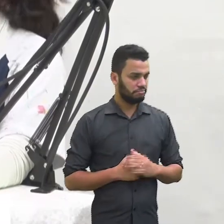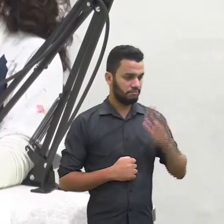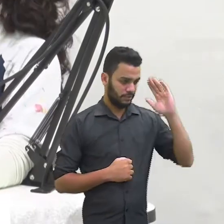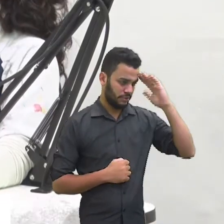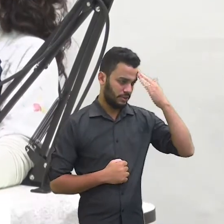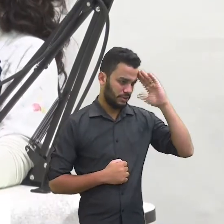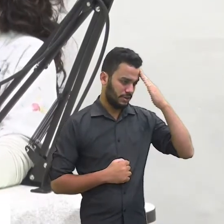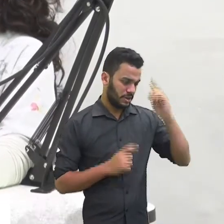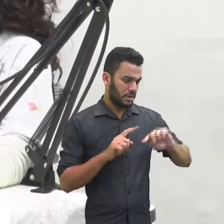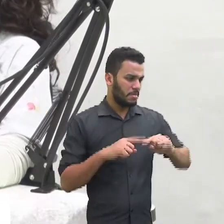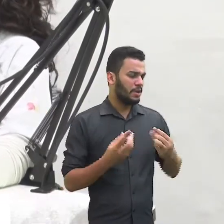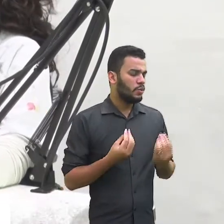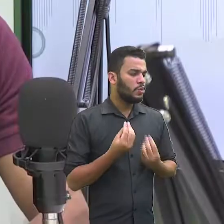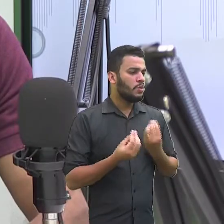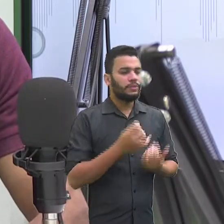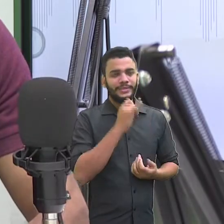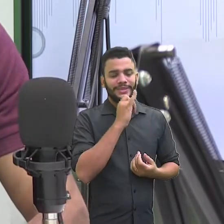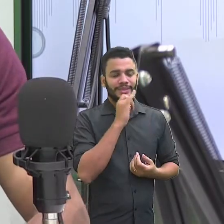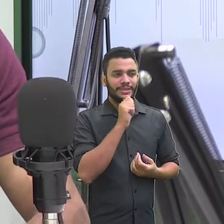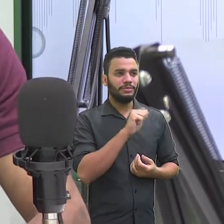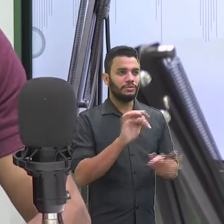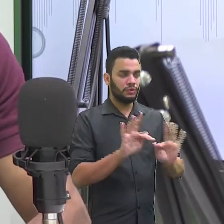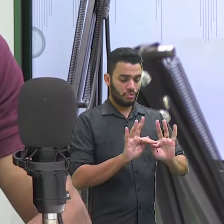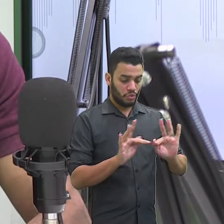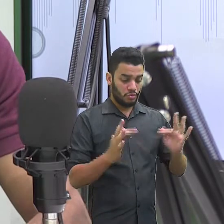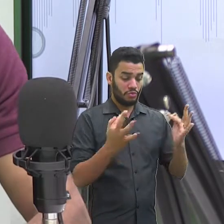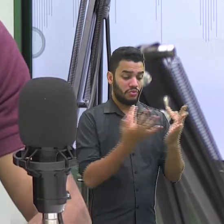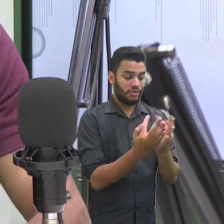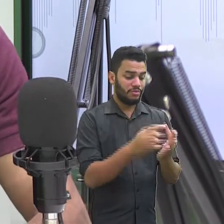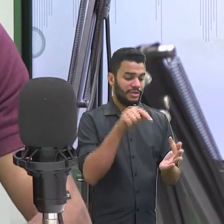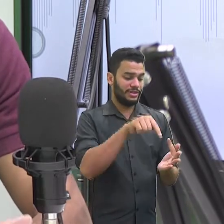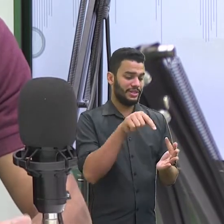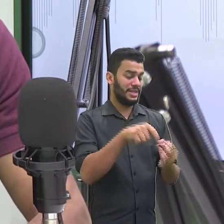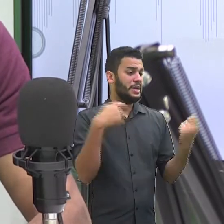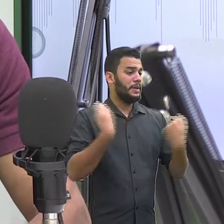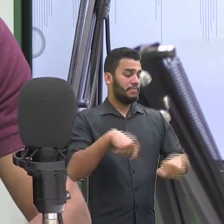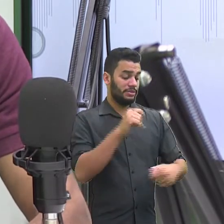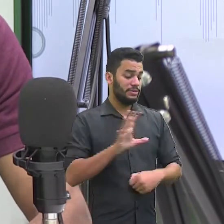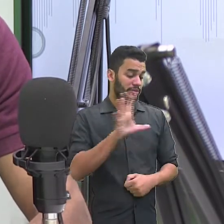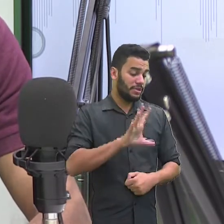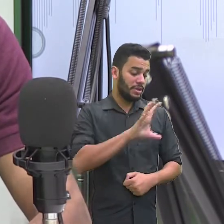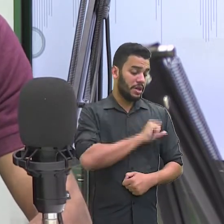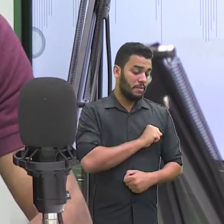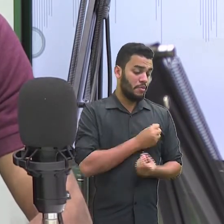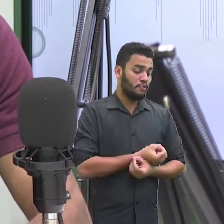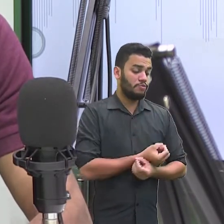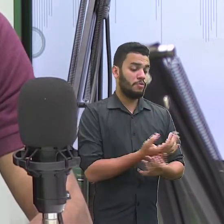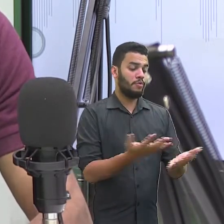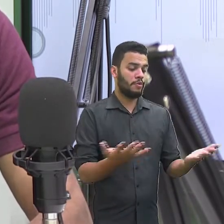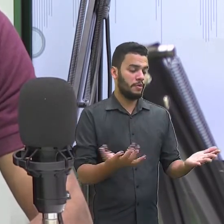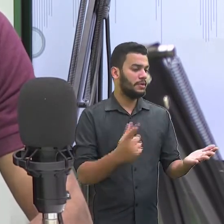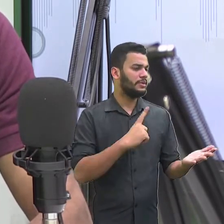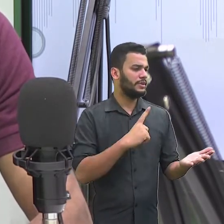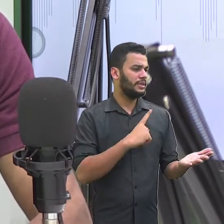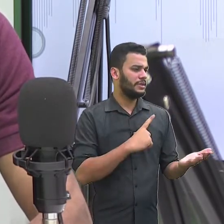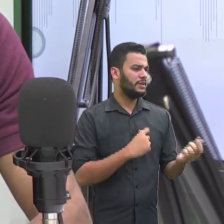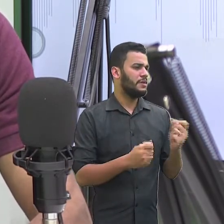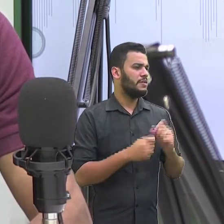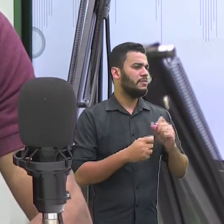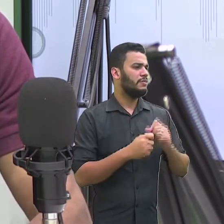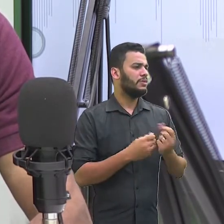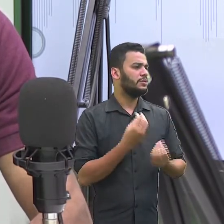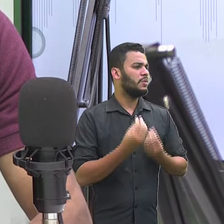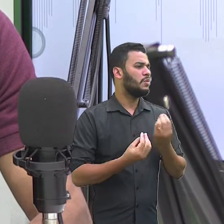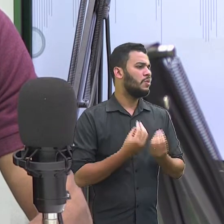a vida da família? Muito bem. Como fazer com que o amor preencha a família? Bem, aí a gente vai